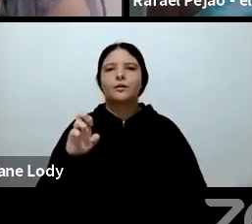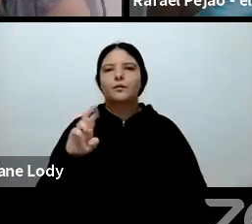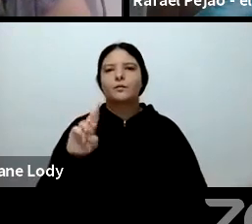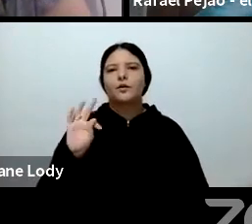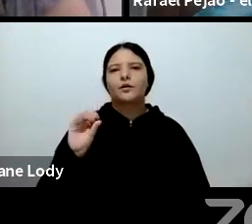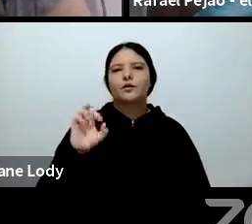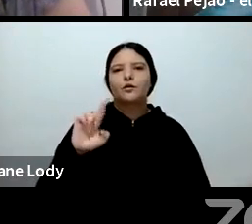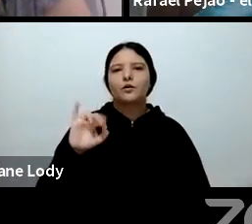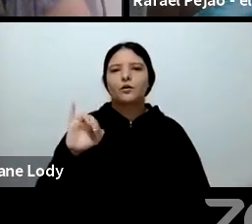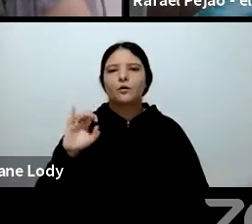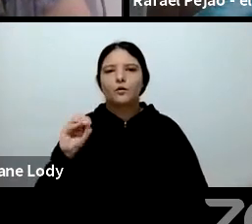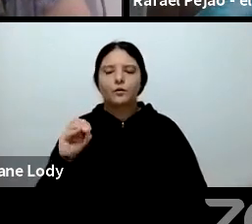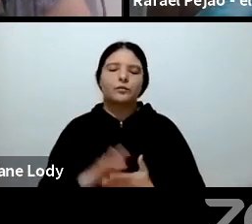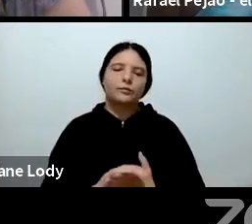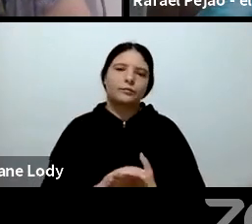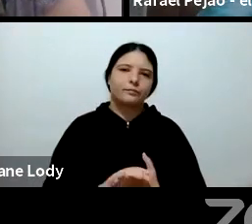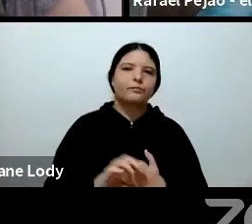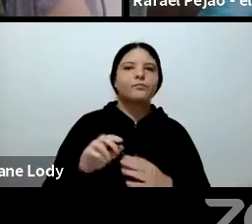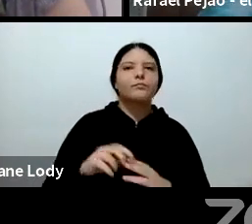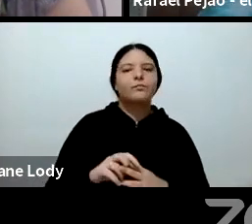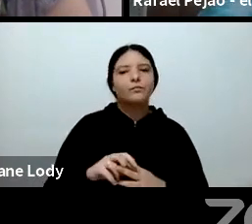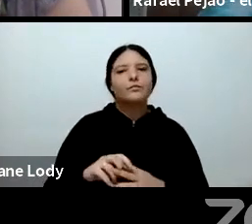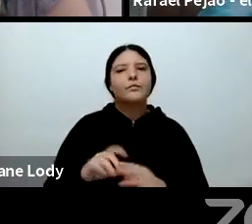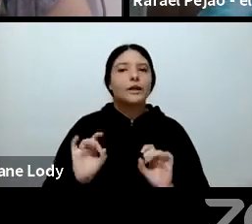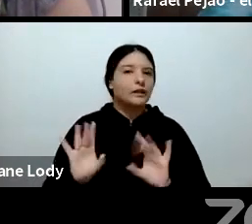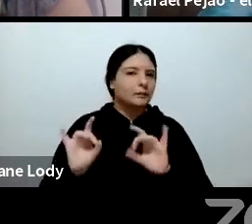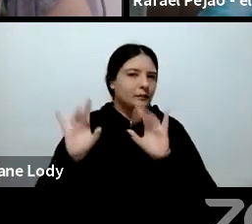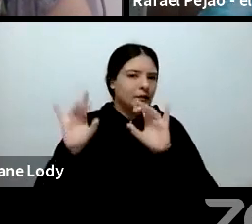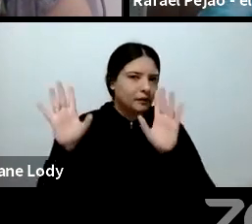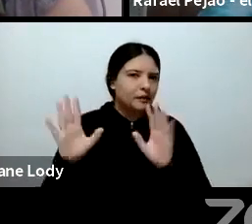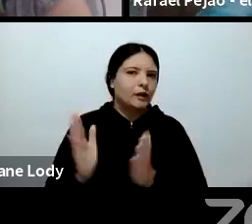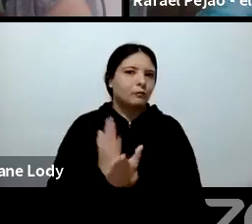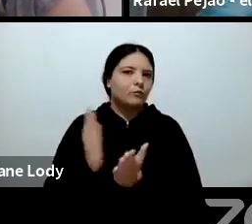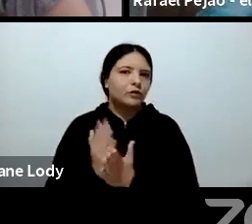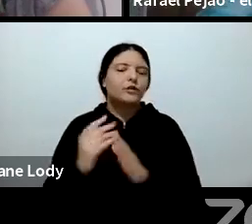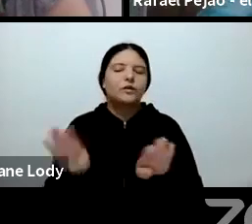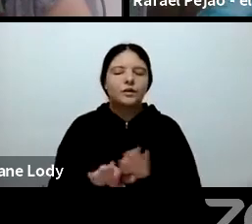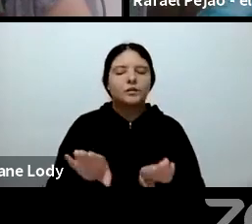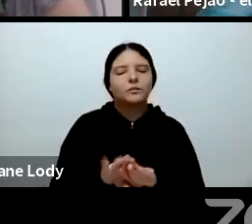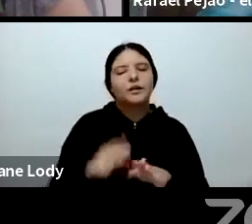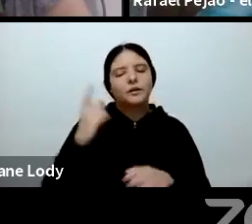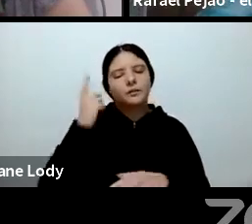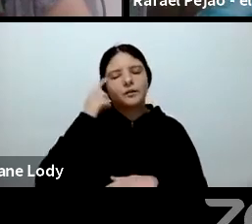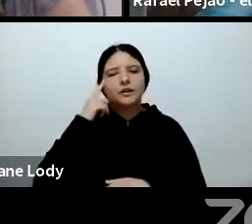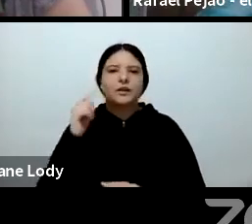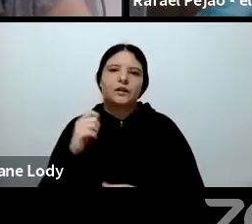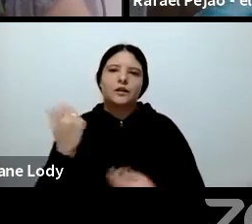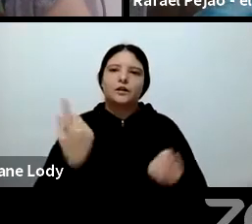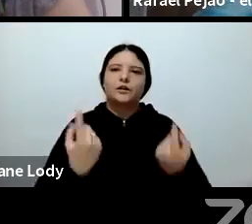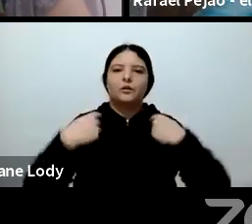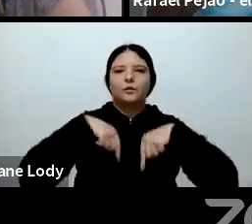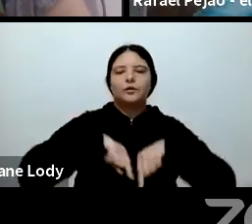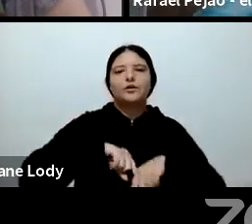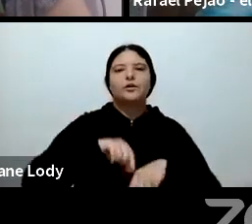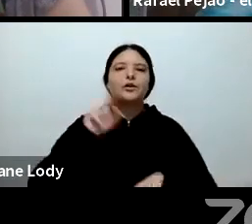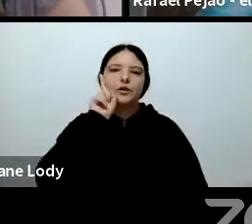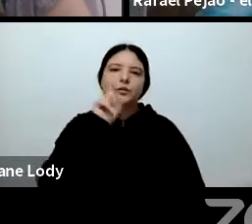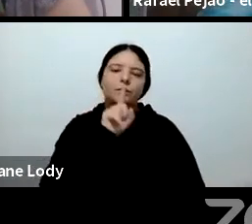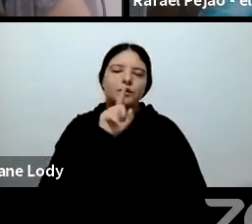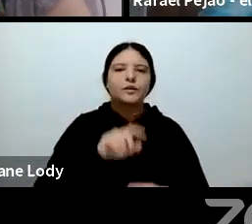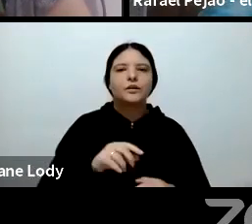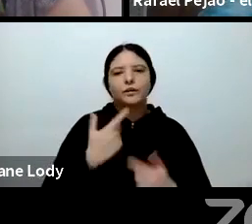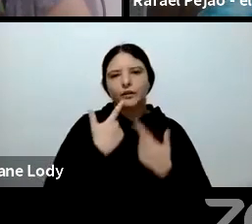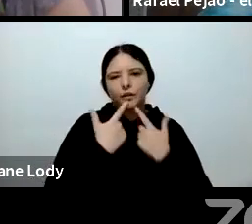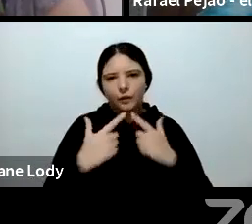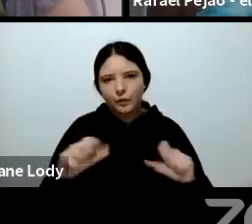volume especial, né? E aí retomando um pouco essa tradição aí da antropologia linguística norte-americana, né? E aí os